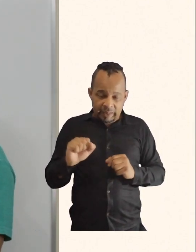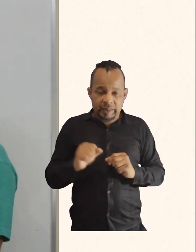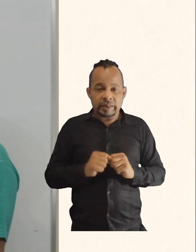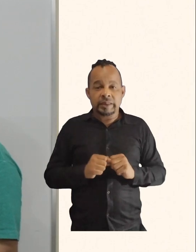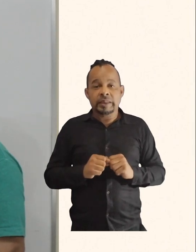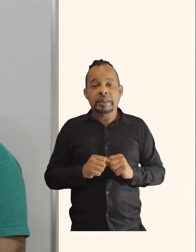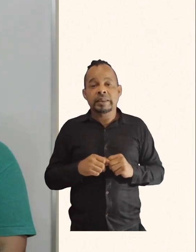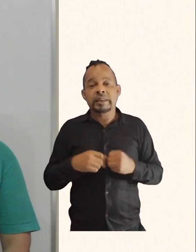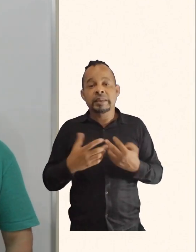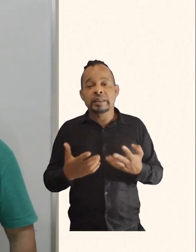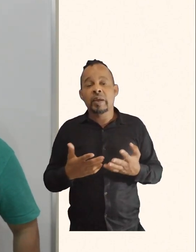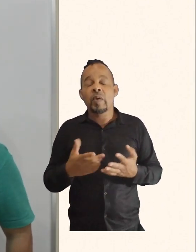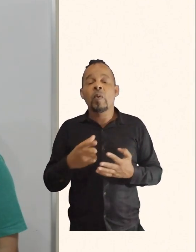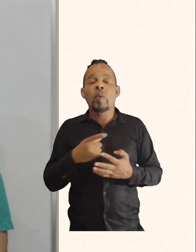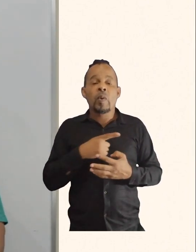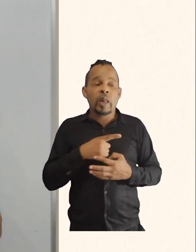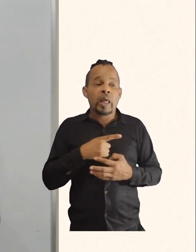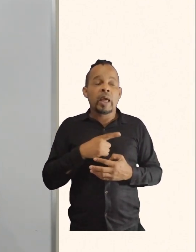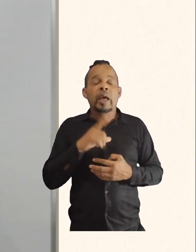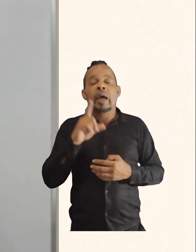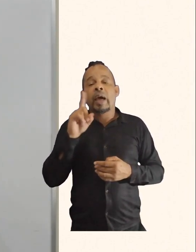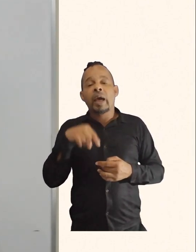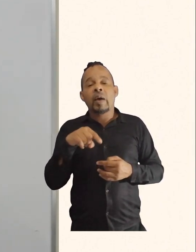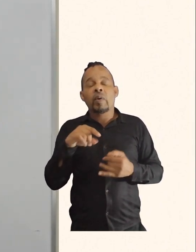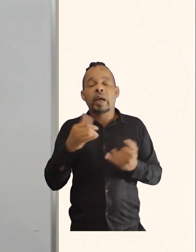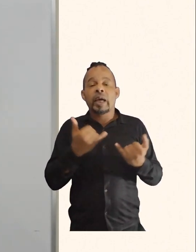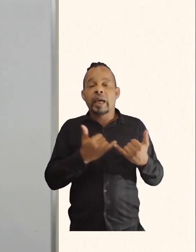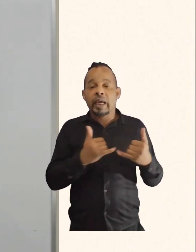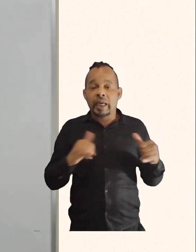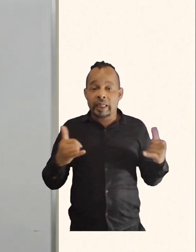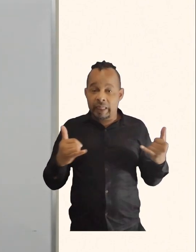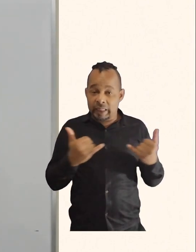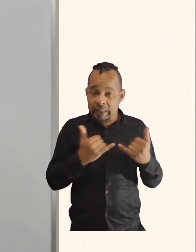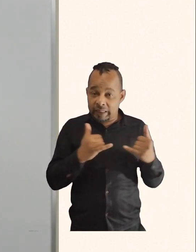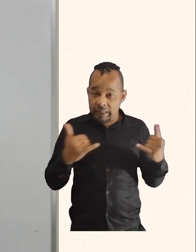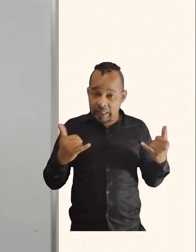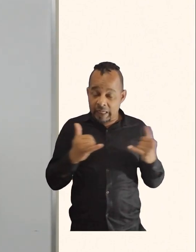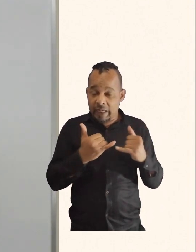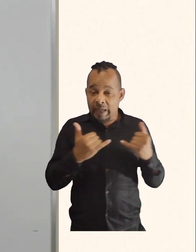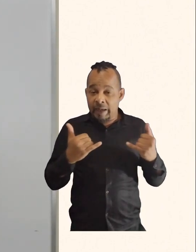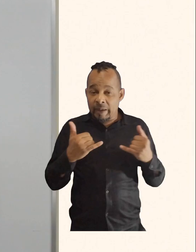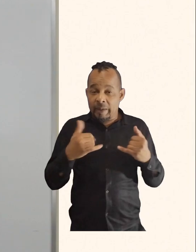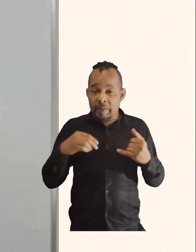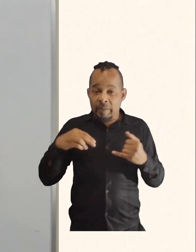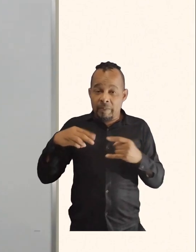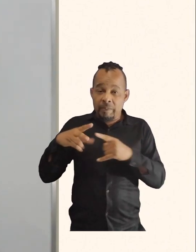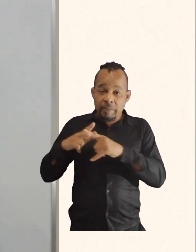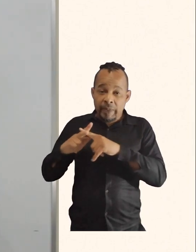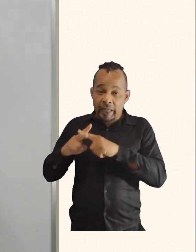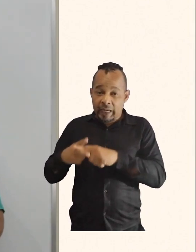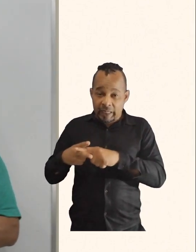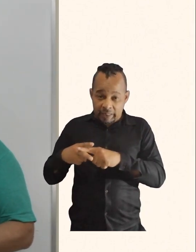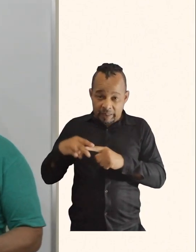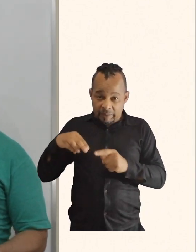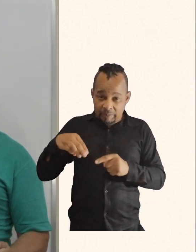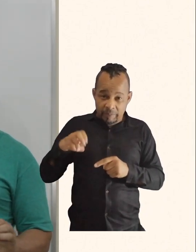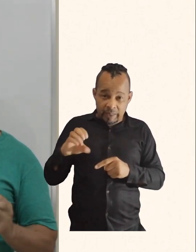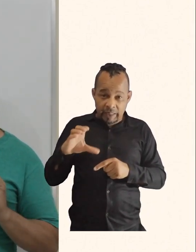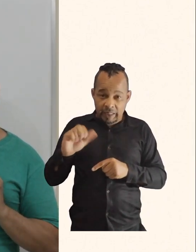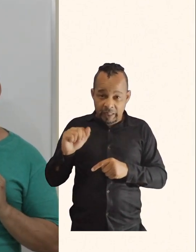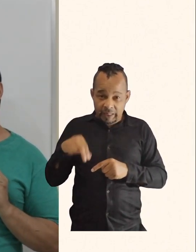conservativas, quem se conserva é a energia mecânica, ok? Então,